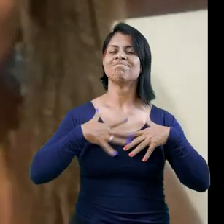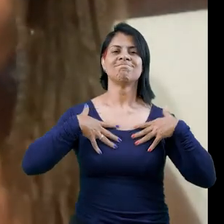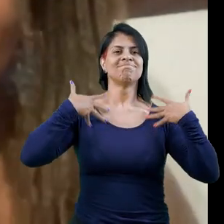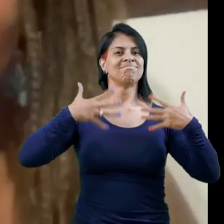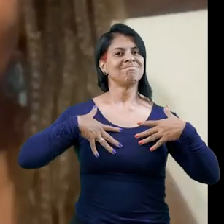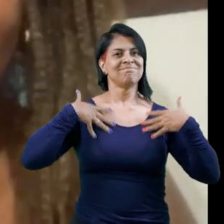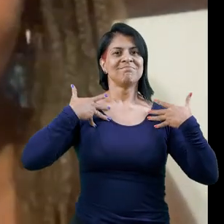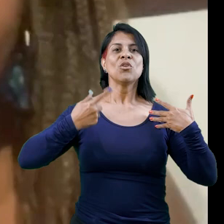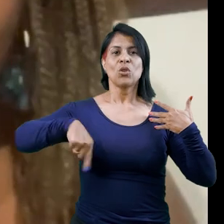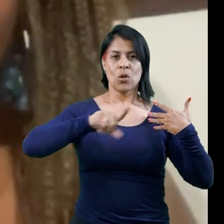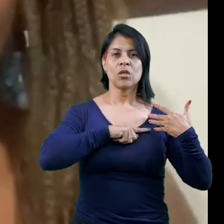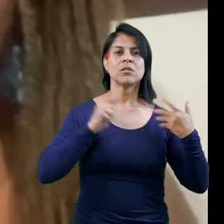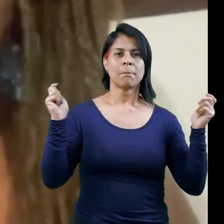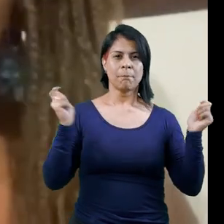que a